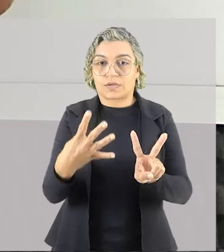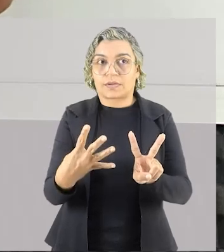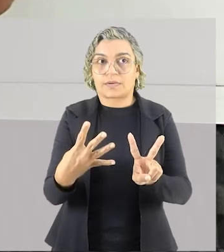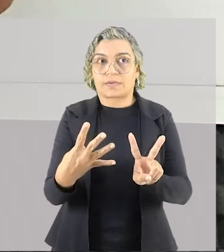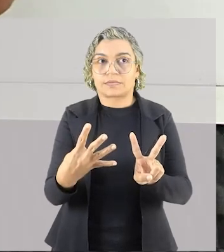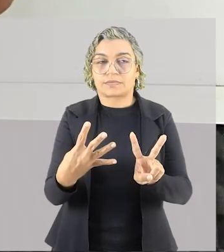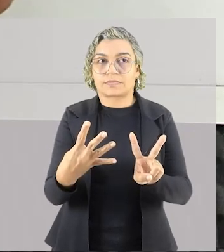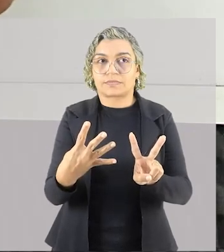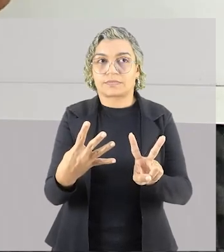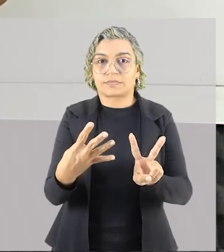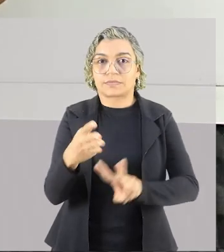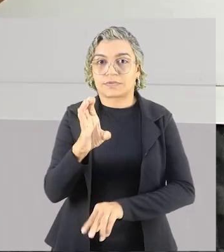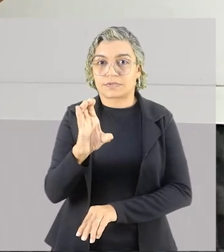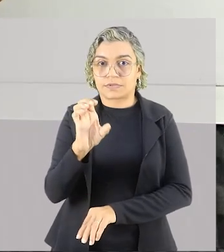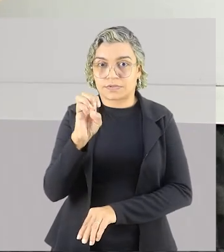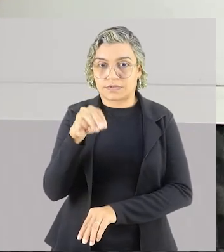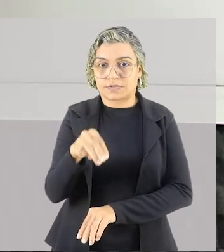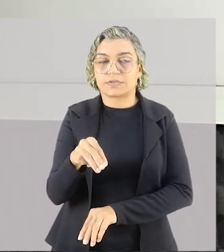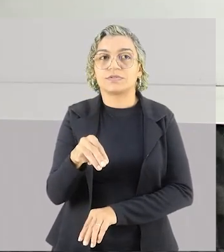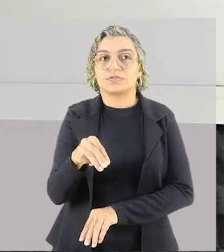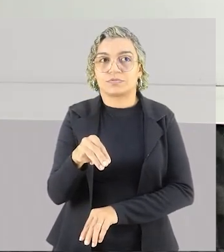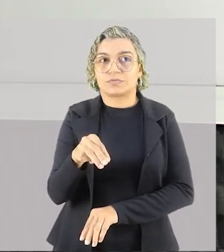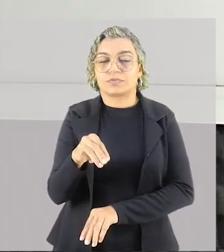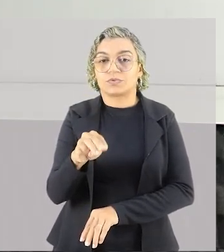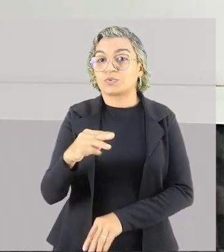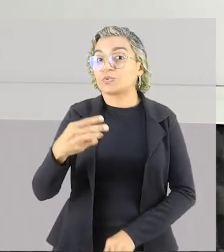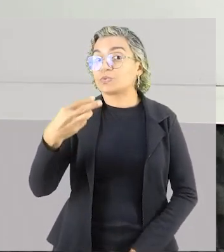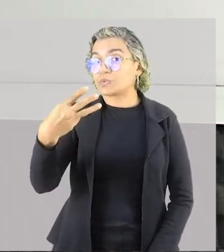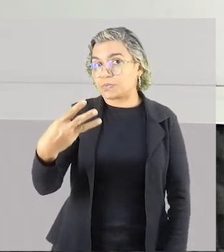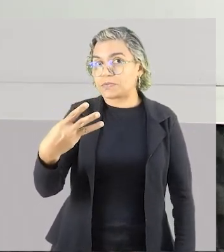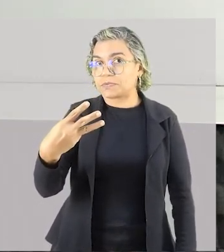84 centímetros cúbicos.